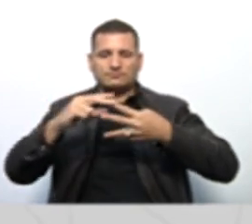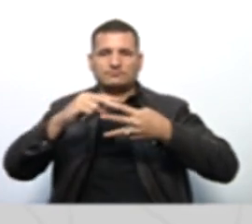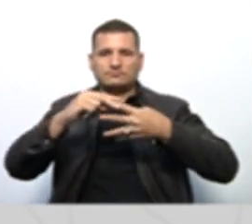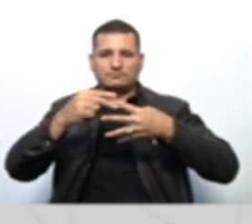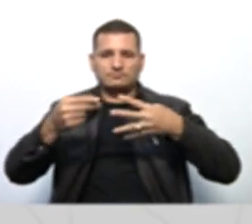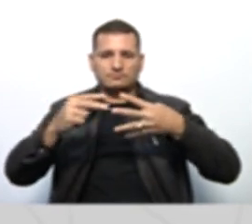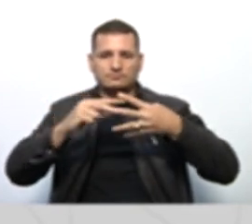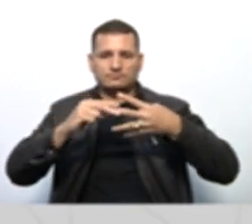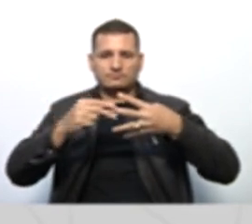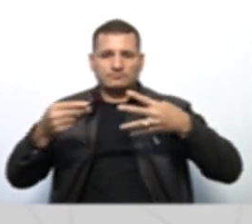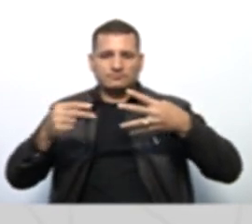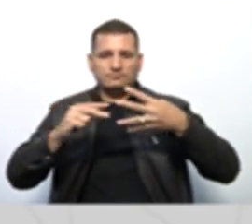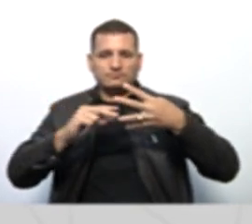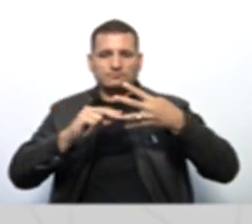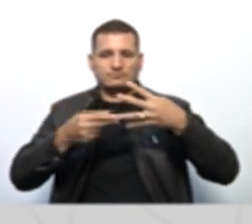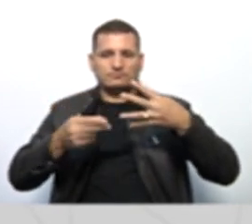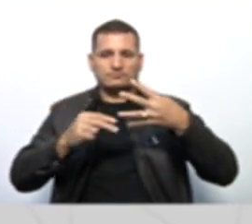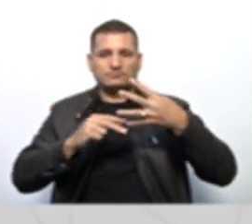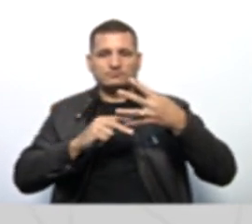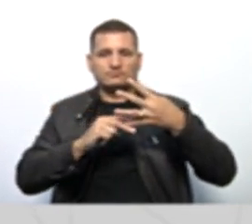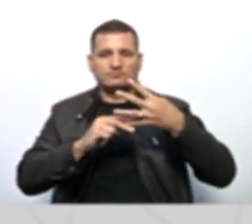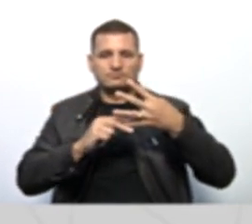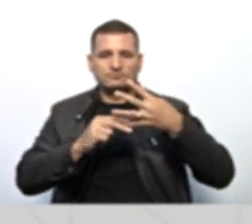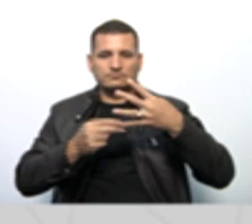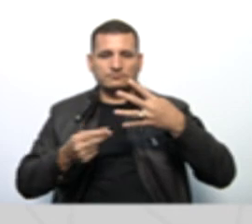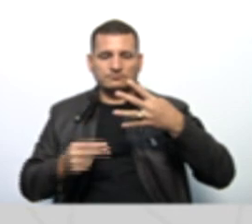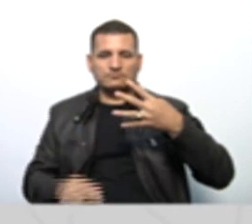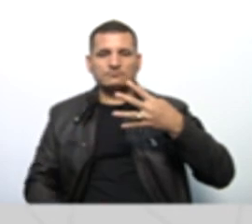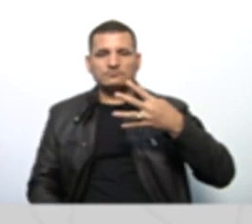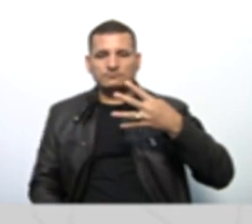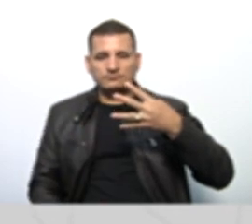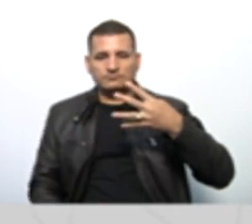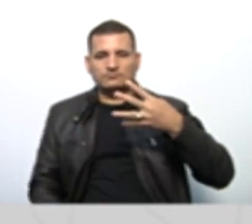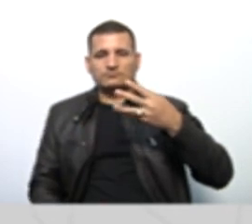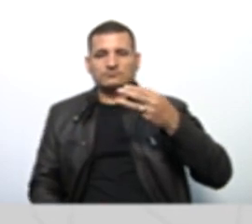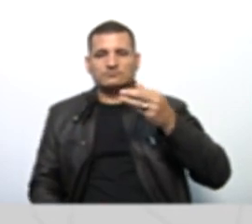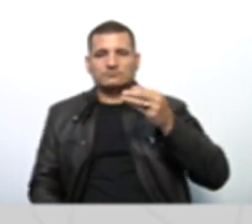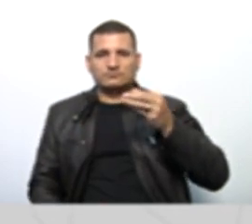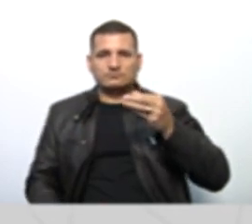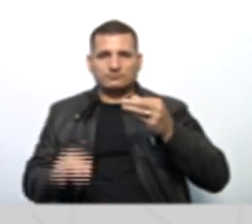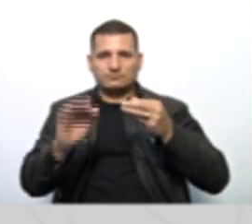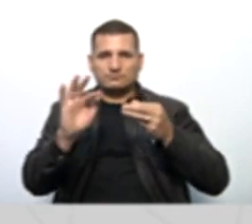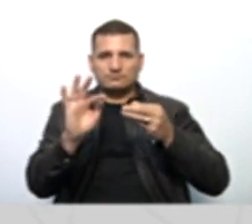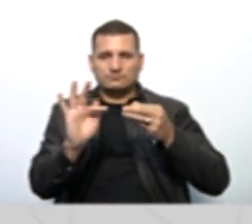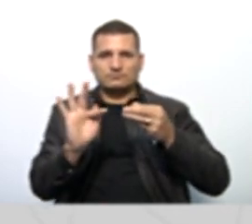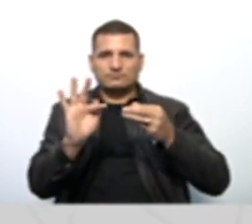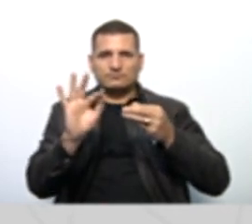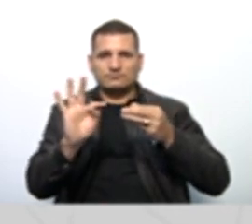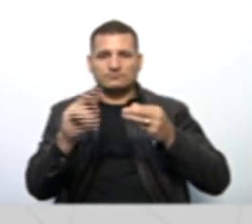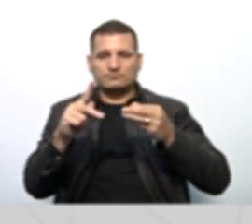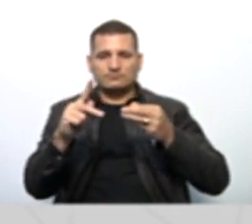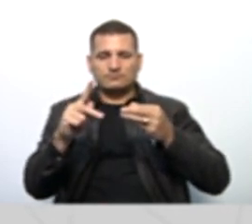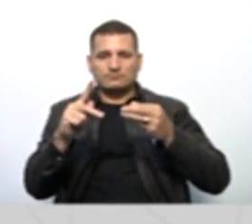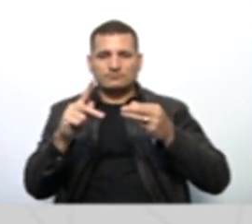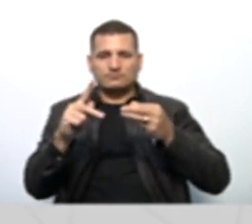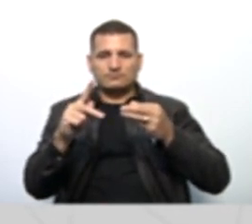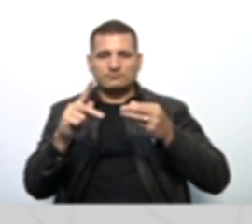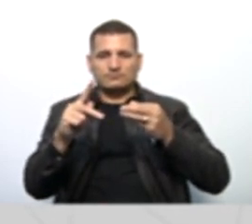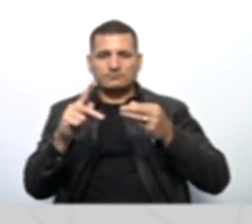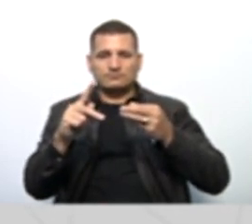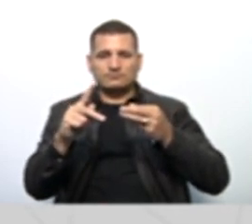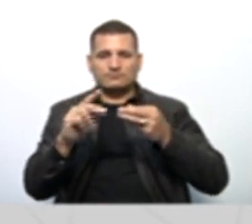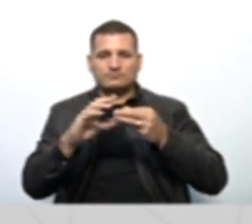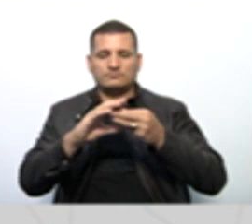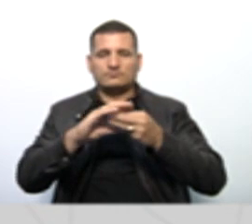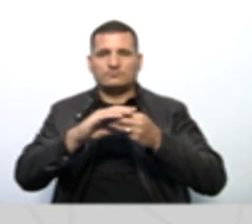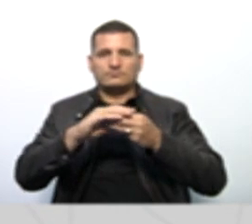blindagem somente em todos os filhos aqui o centro tem a primeira estrutura do cabo e tem a segunda que a